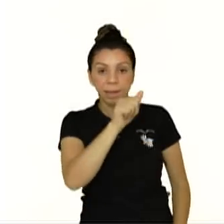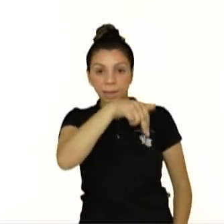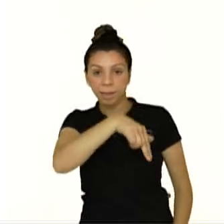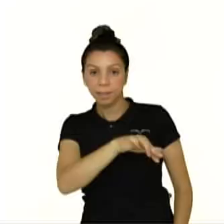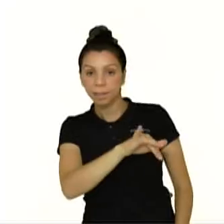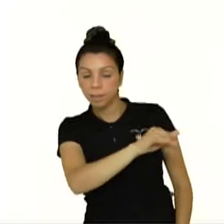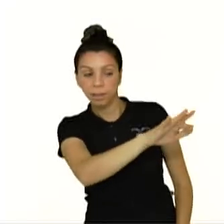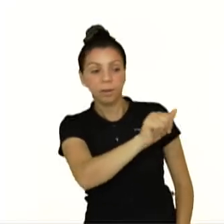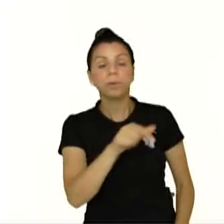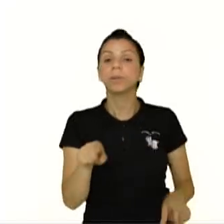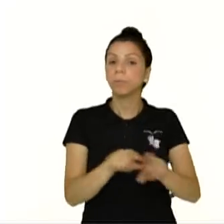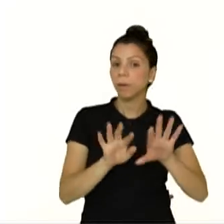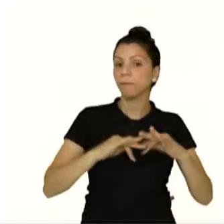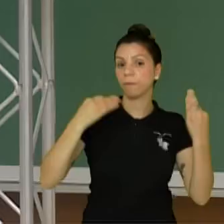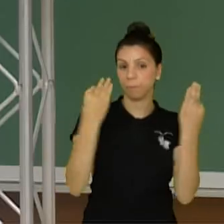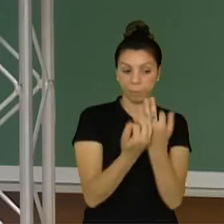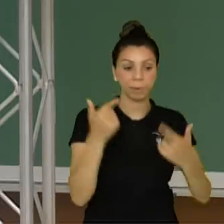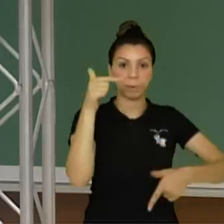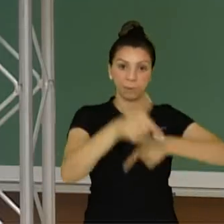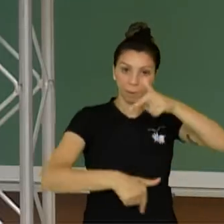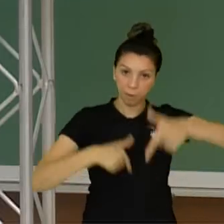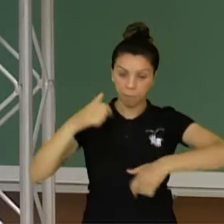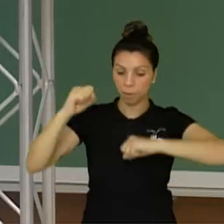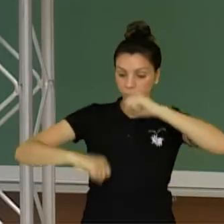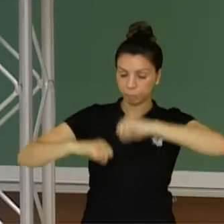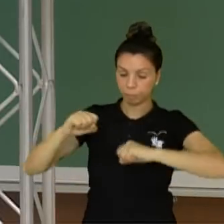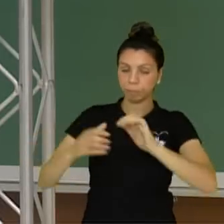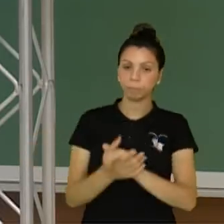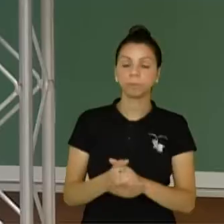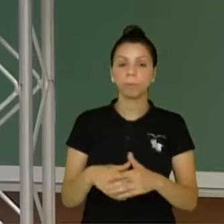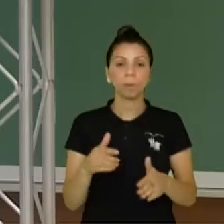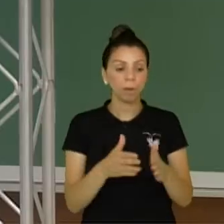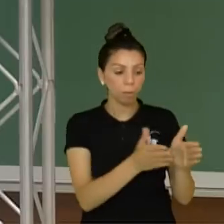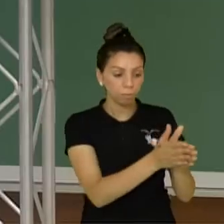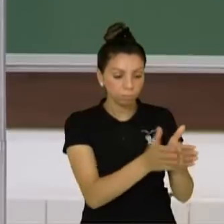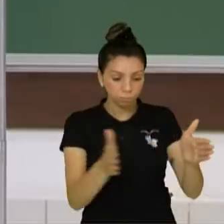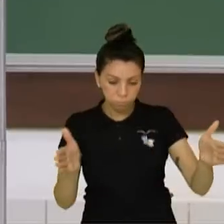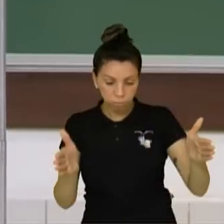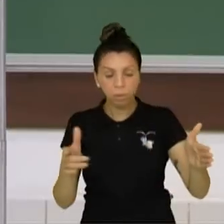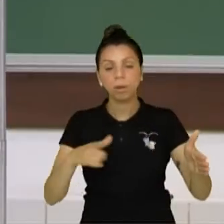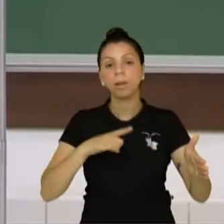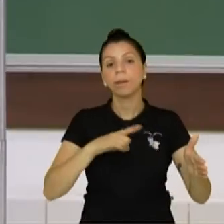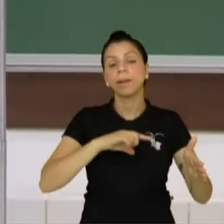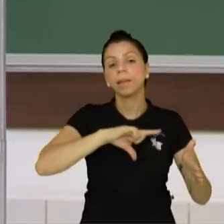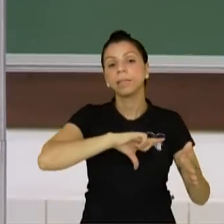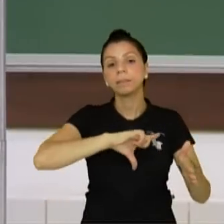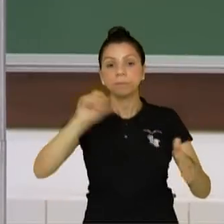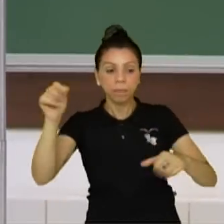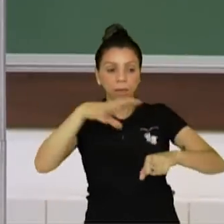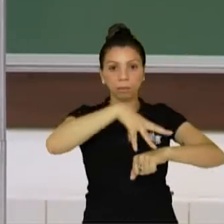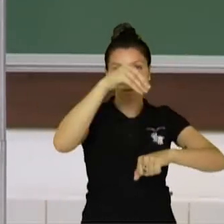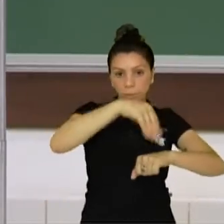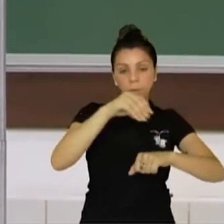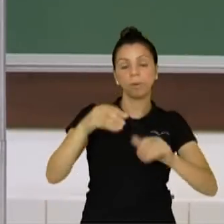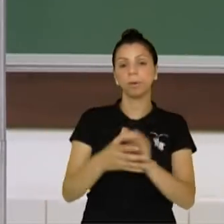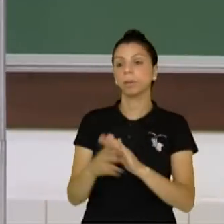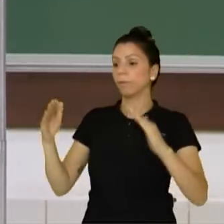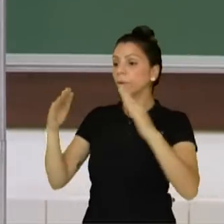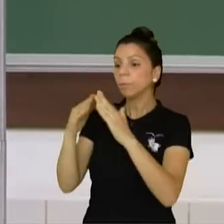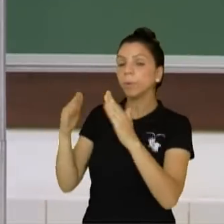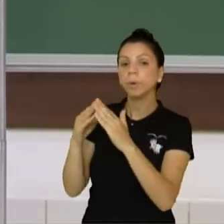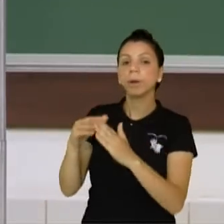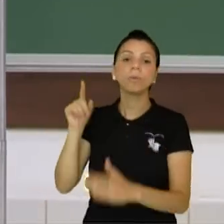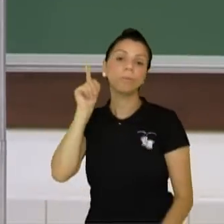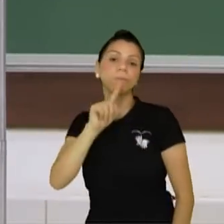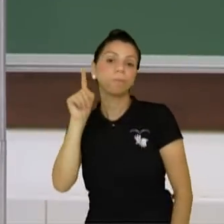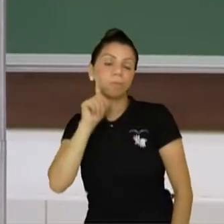fase da sua vida, ele vai morar nos Estados Unidos. Então ele sai da Escócia, vai para os Estados Unidos, e ele teve alguns trabalhos, como